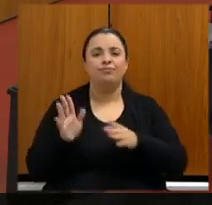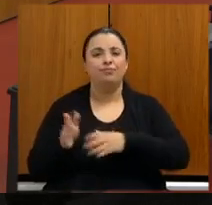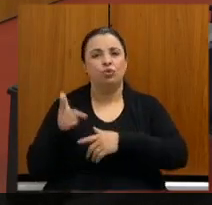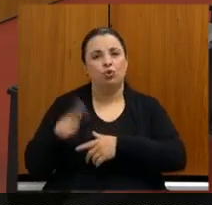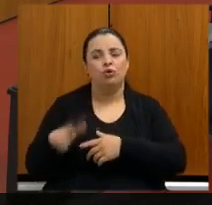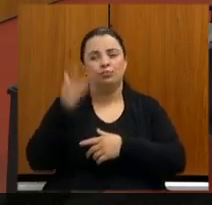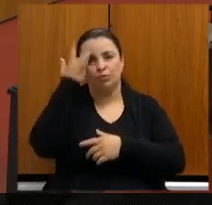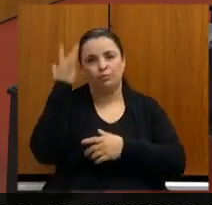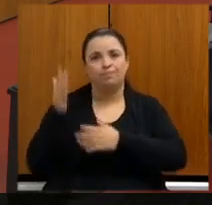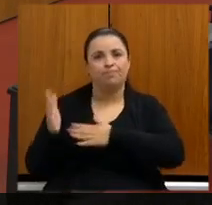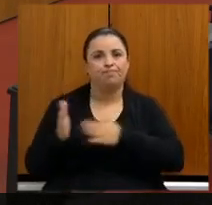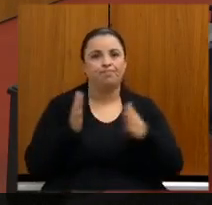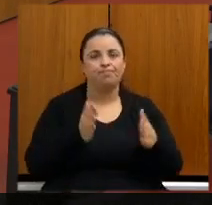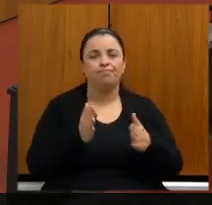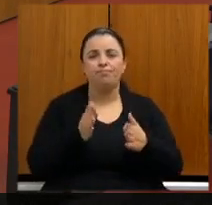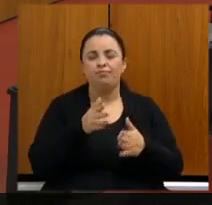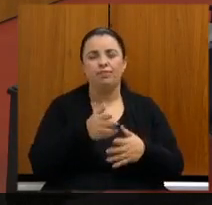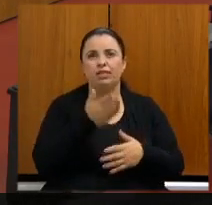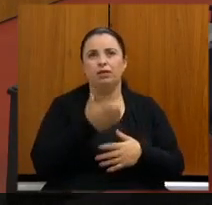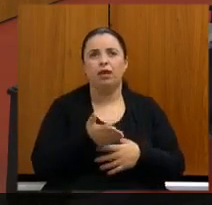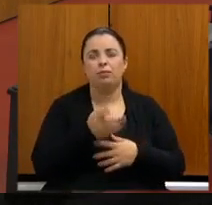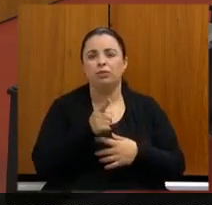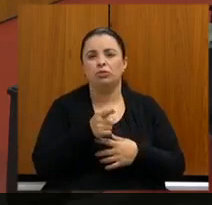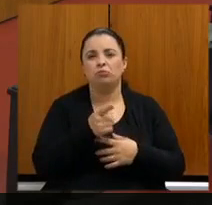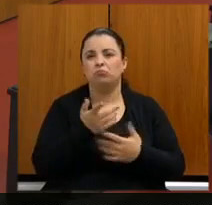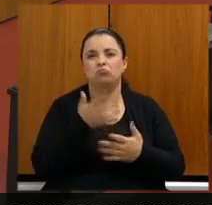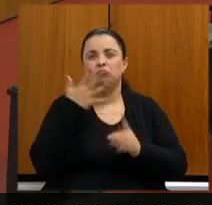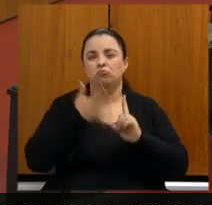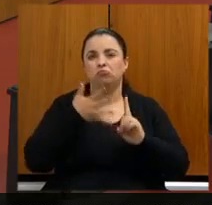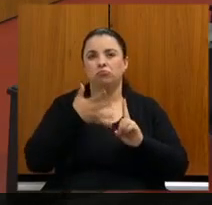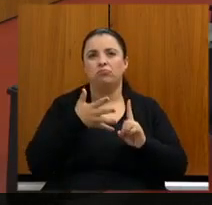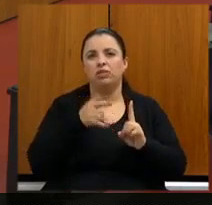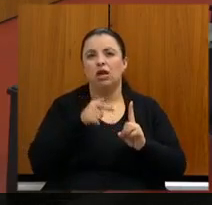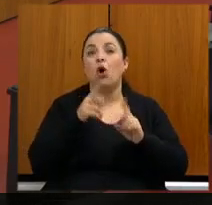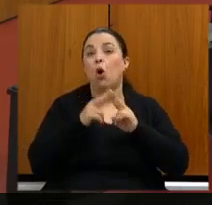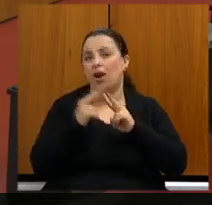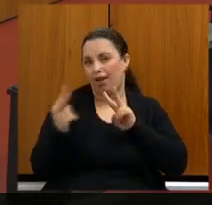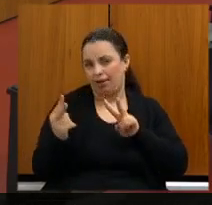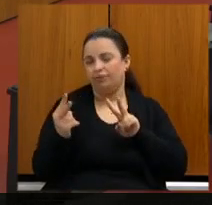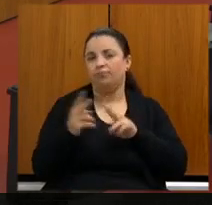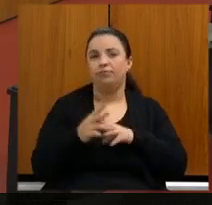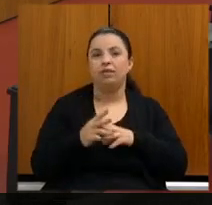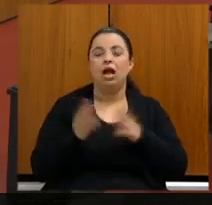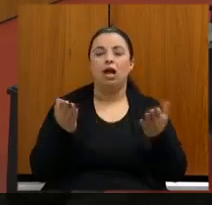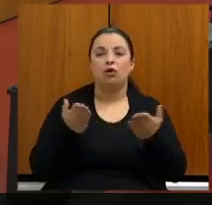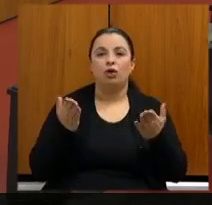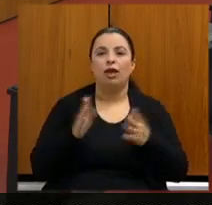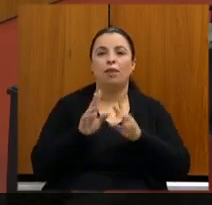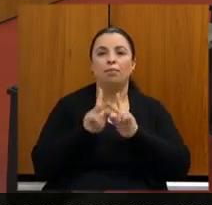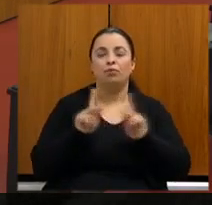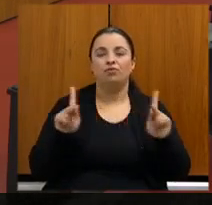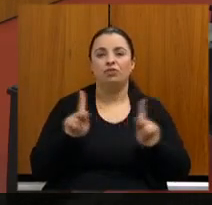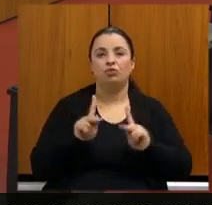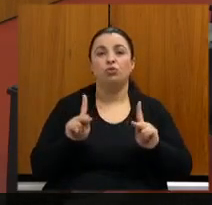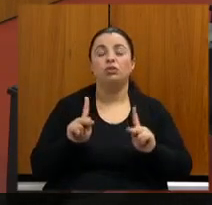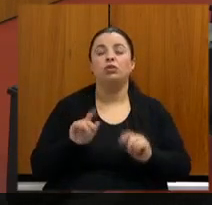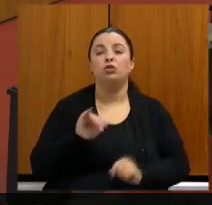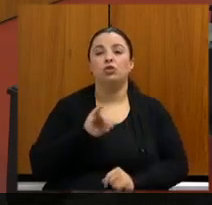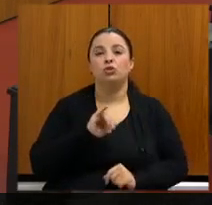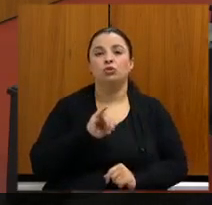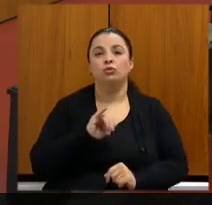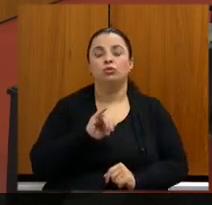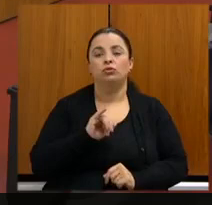Vamos passar agora para alguém de novo que tá online agora é a professora Júlia